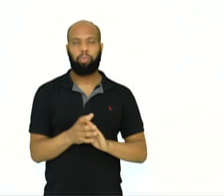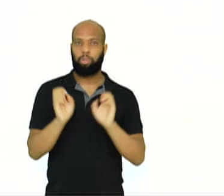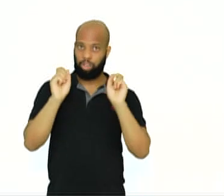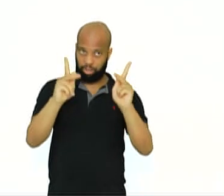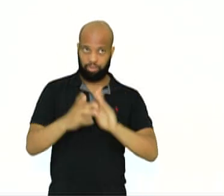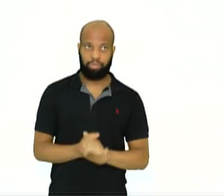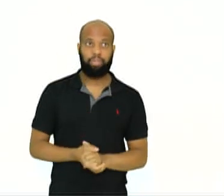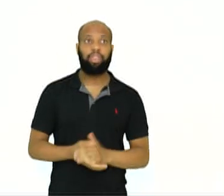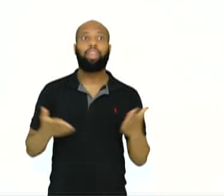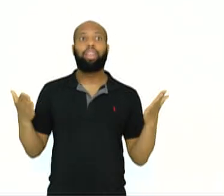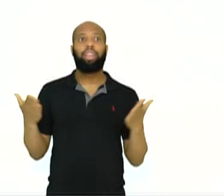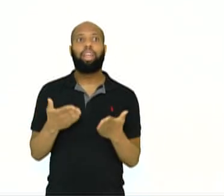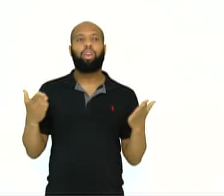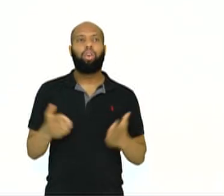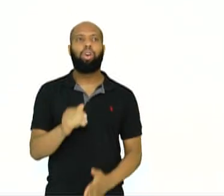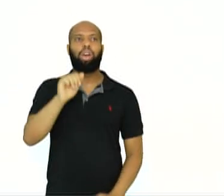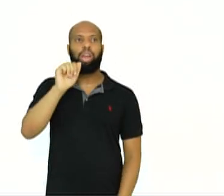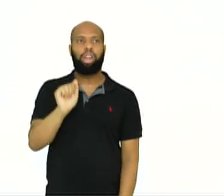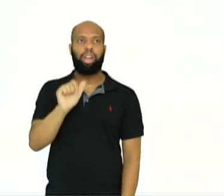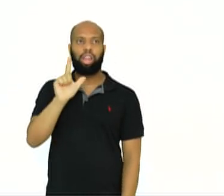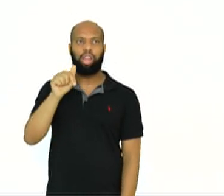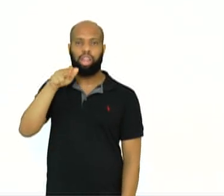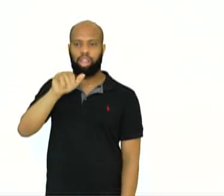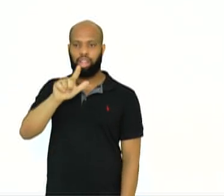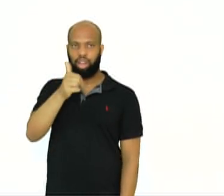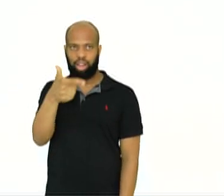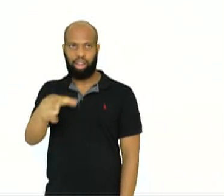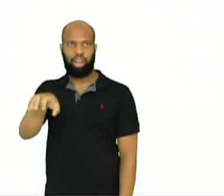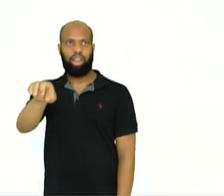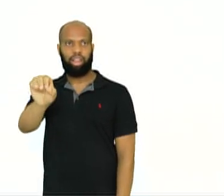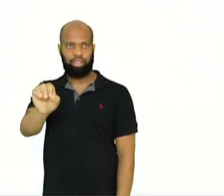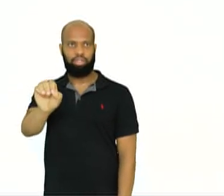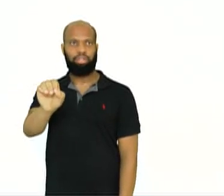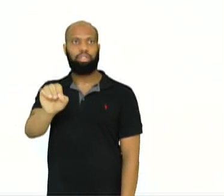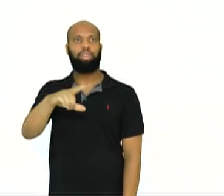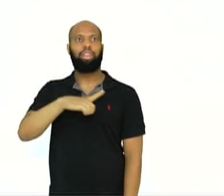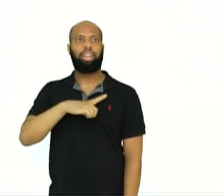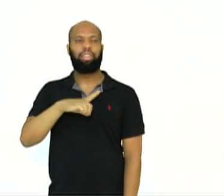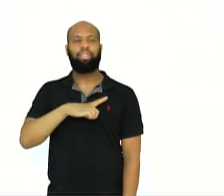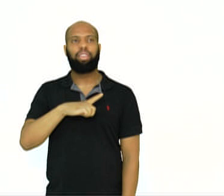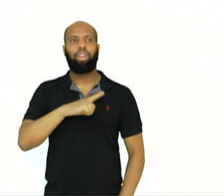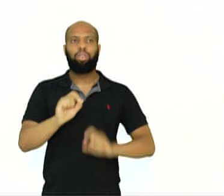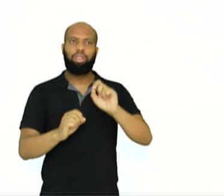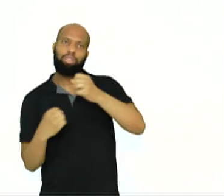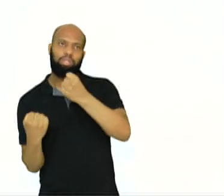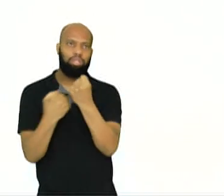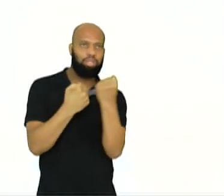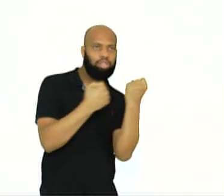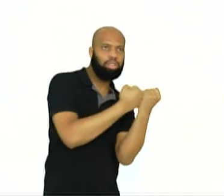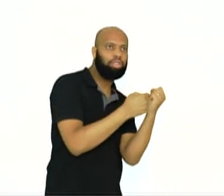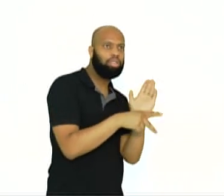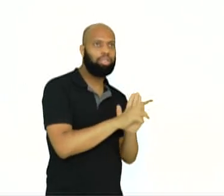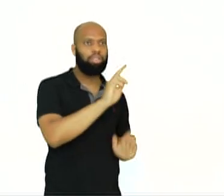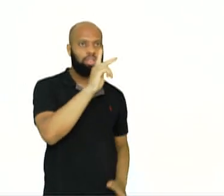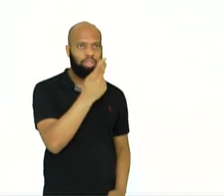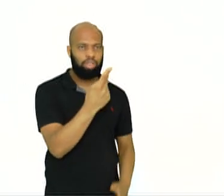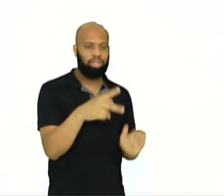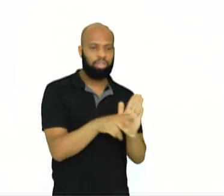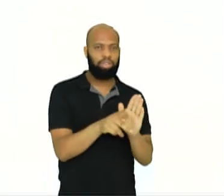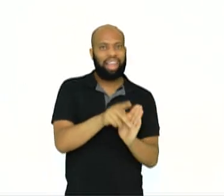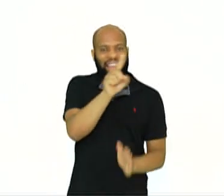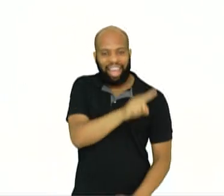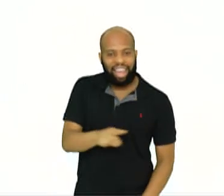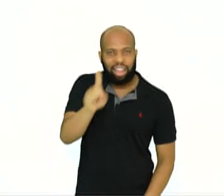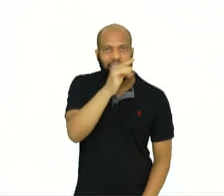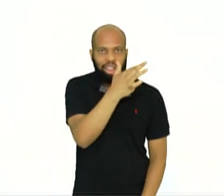Tranquilo? A alquilação de Fidelkraft. Nós temos a substituição de um hidrogênio do anel aromático